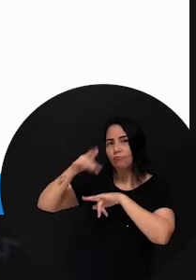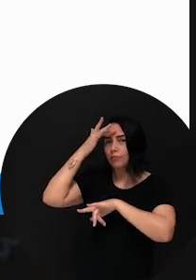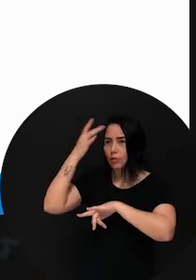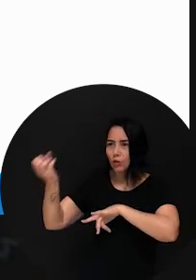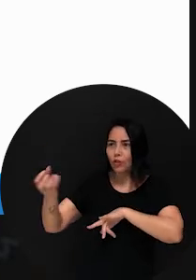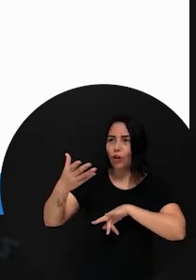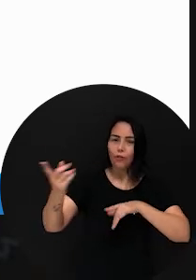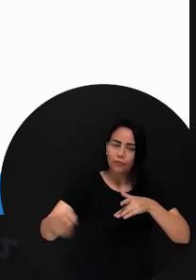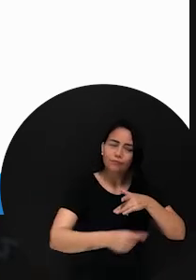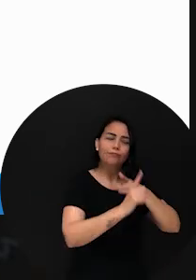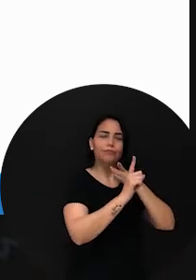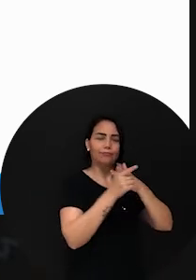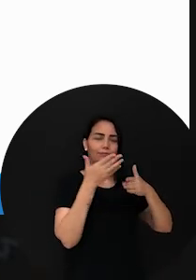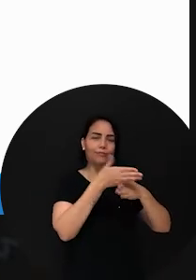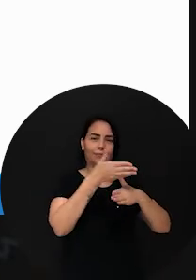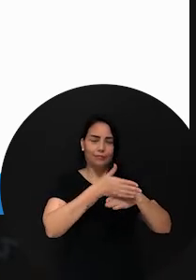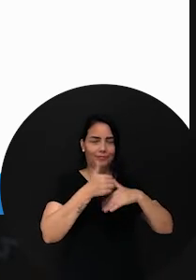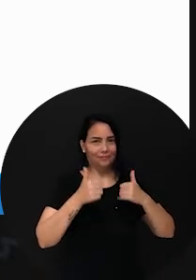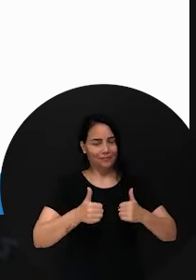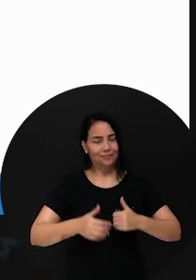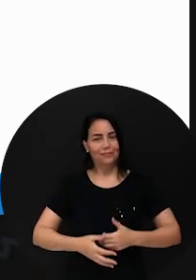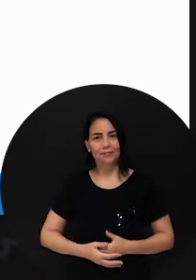chamando o próximo aí da fila.